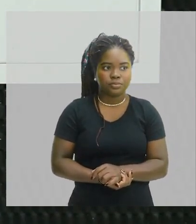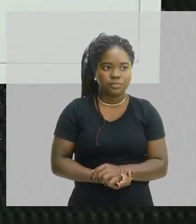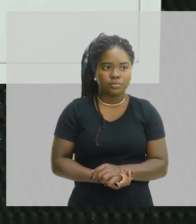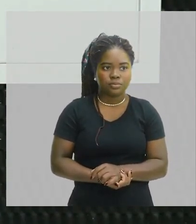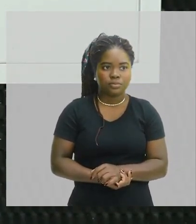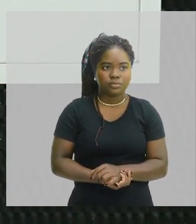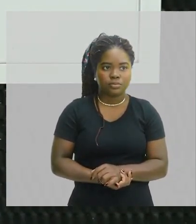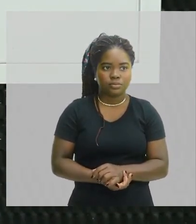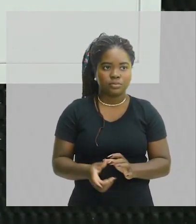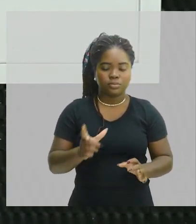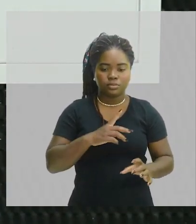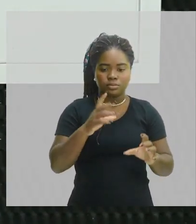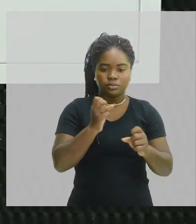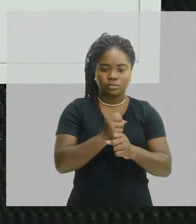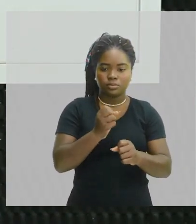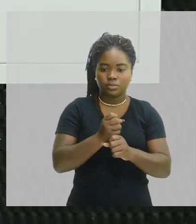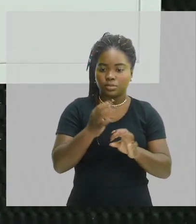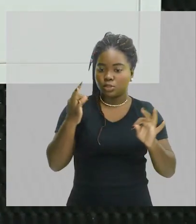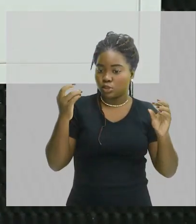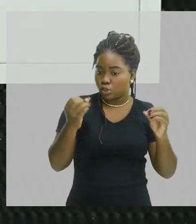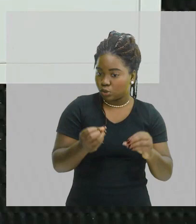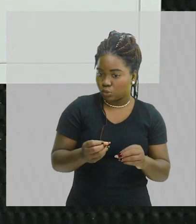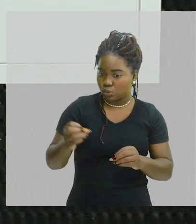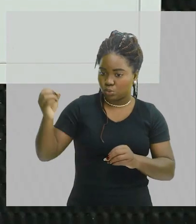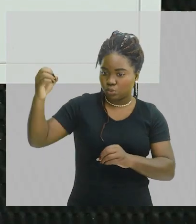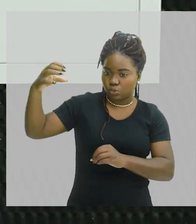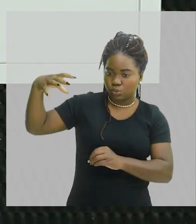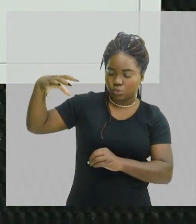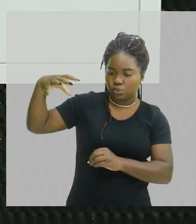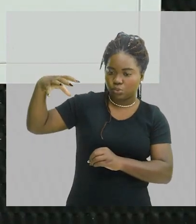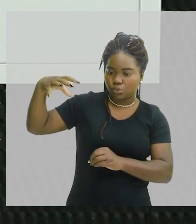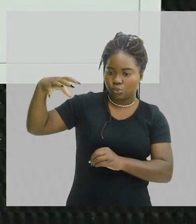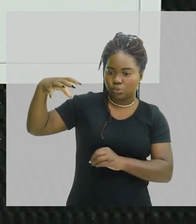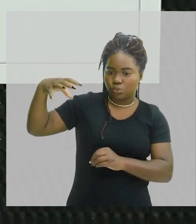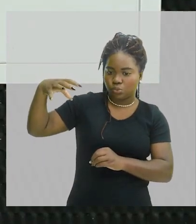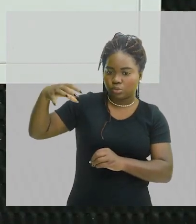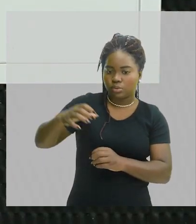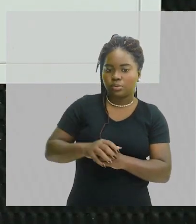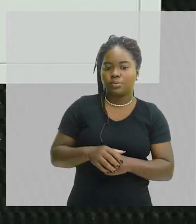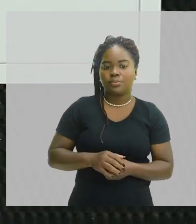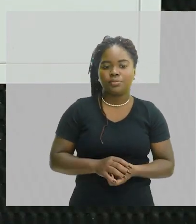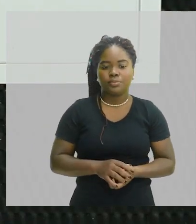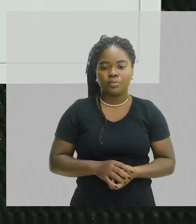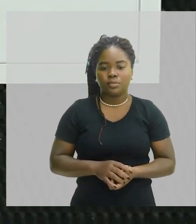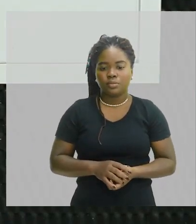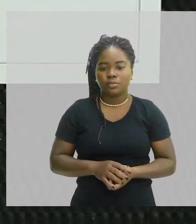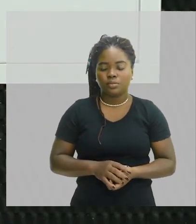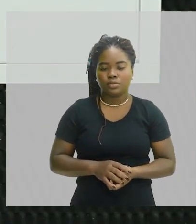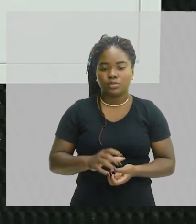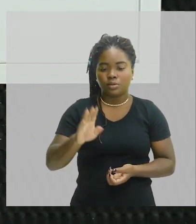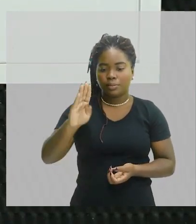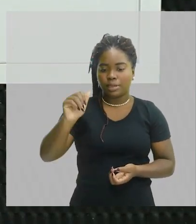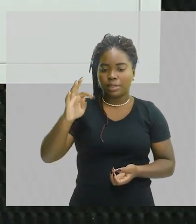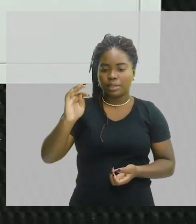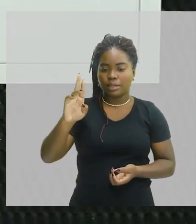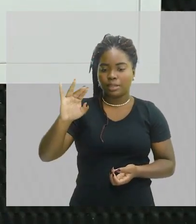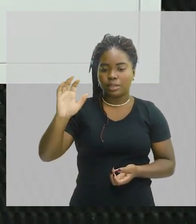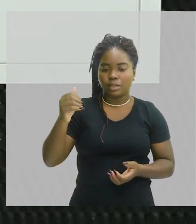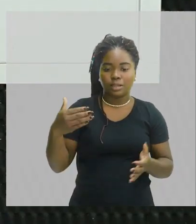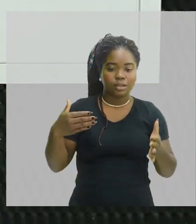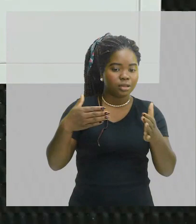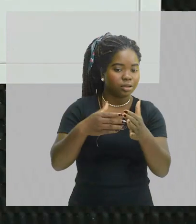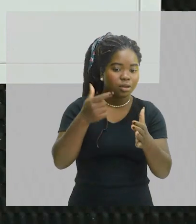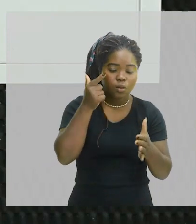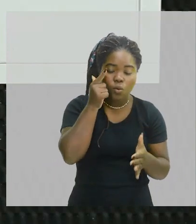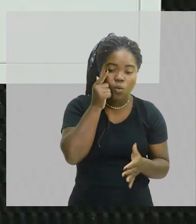eu vou ter que somar todas as lâmpadas, quer dizer, todas as baterias, até que alcance ali